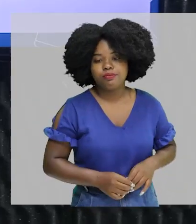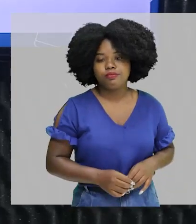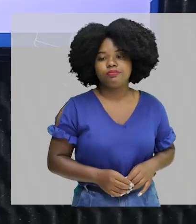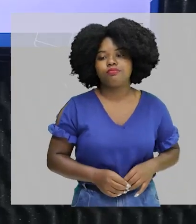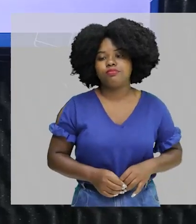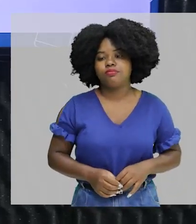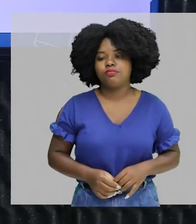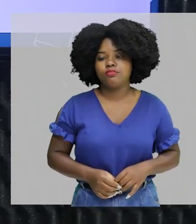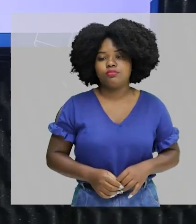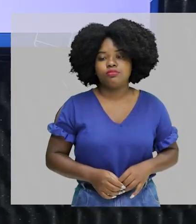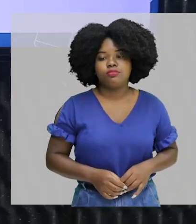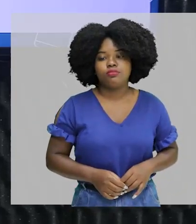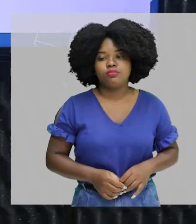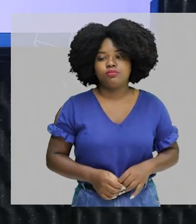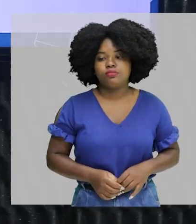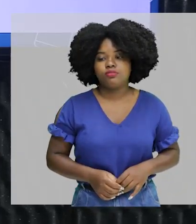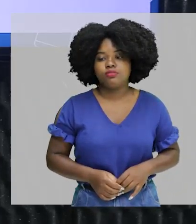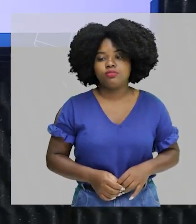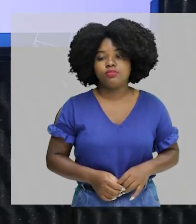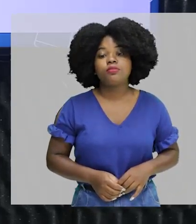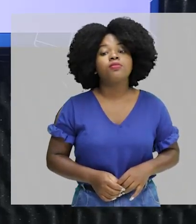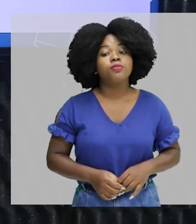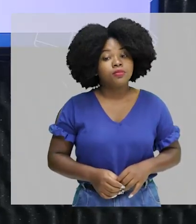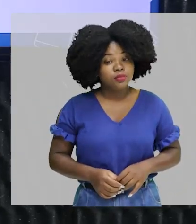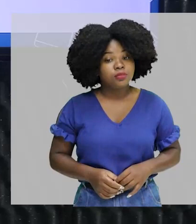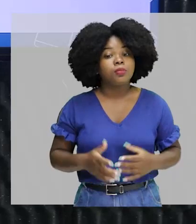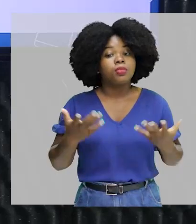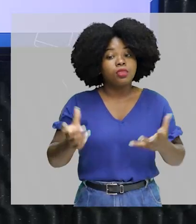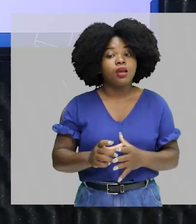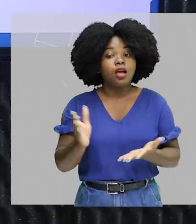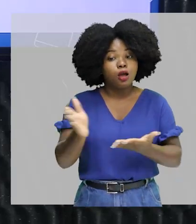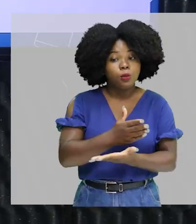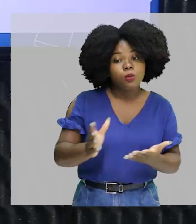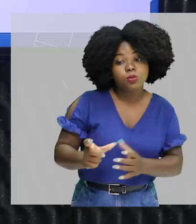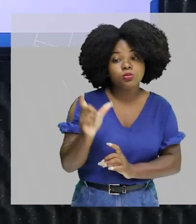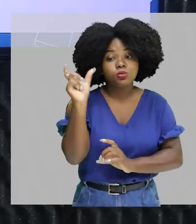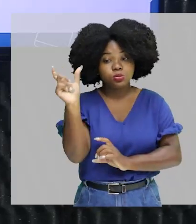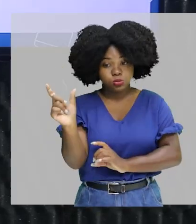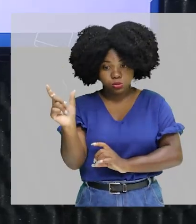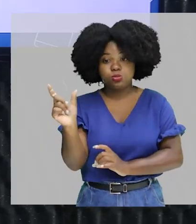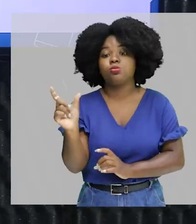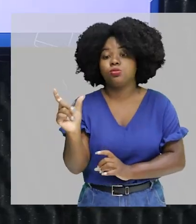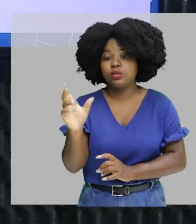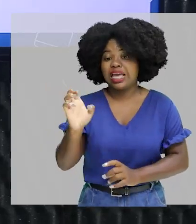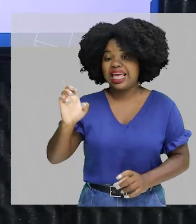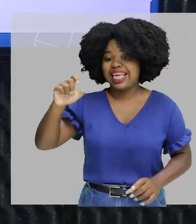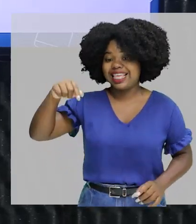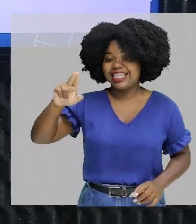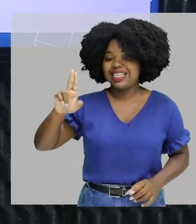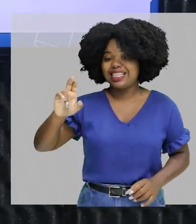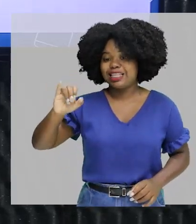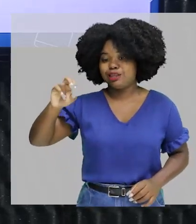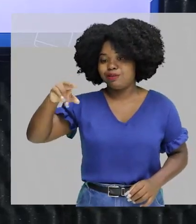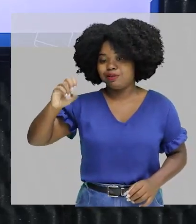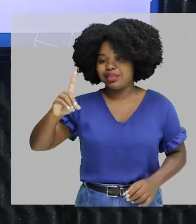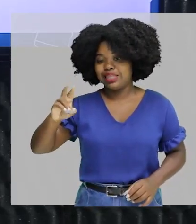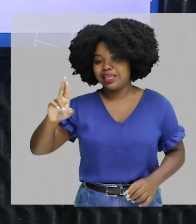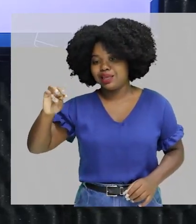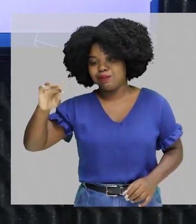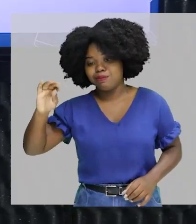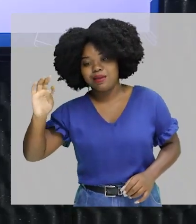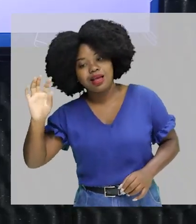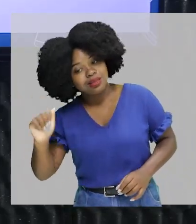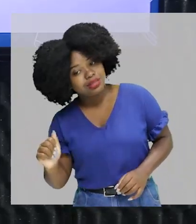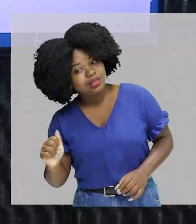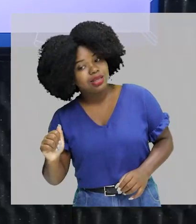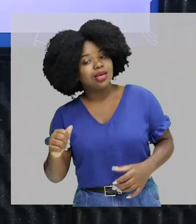aos equinodermatas, olha só, pessoal, alguns nomes, né, a gente pode encontrar equinodermata e